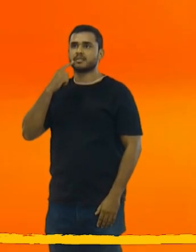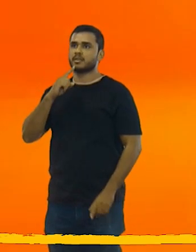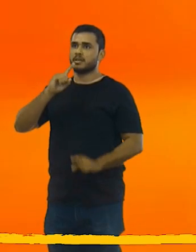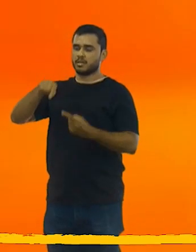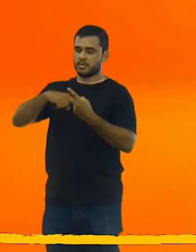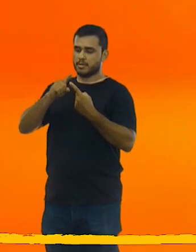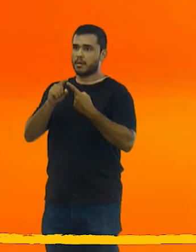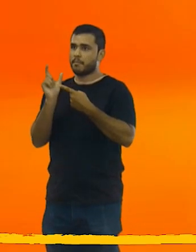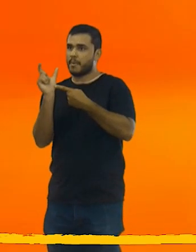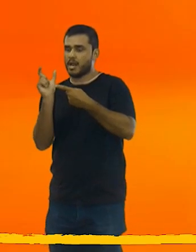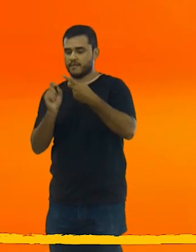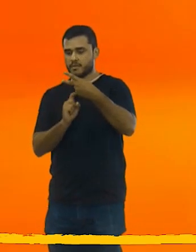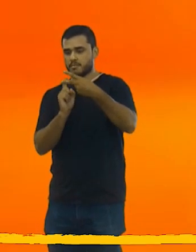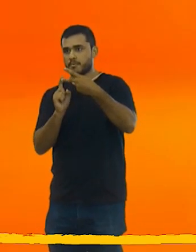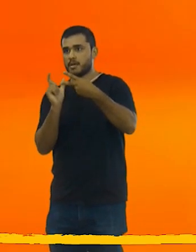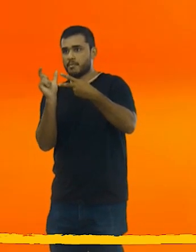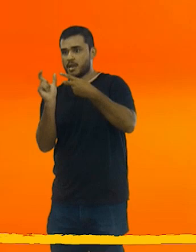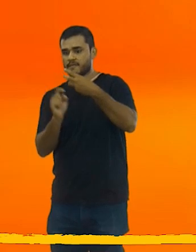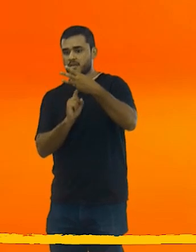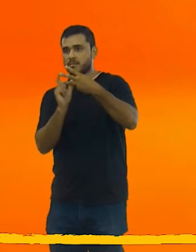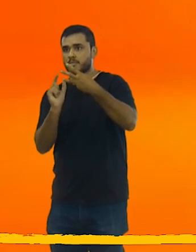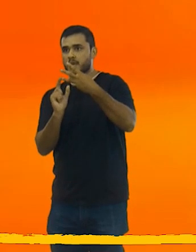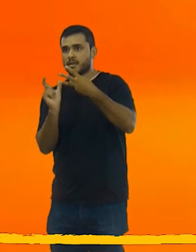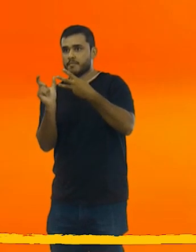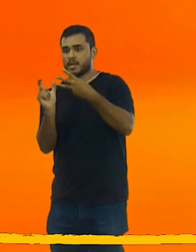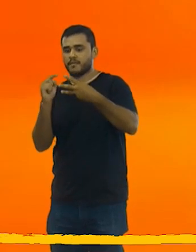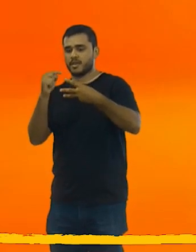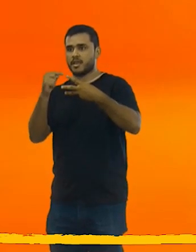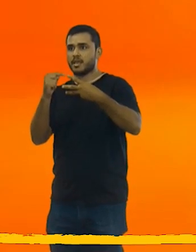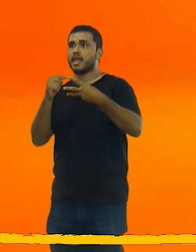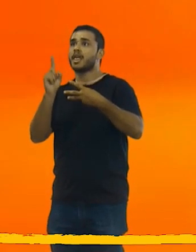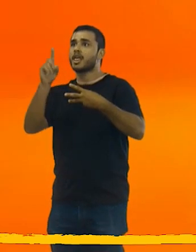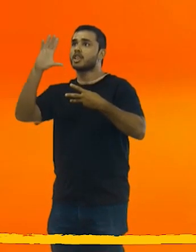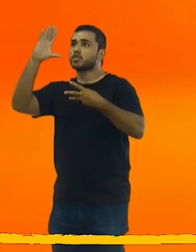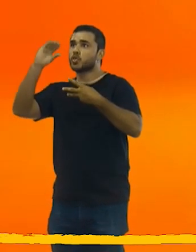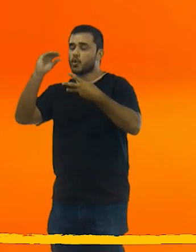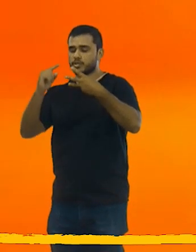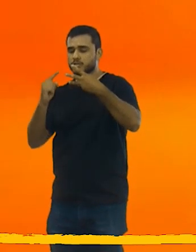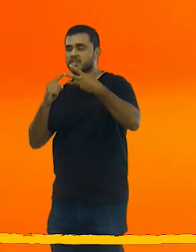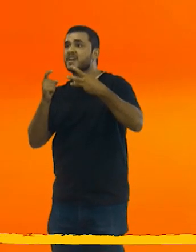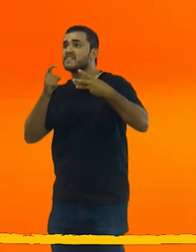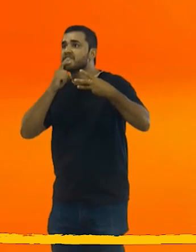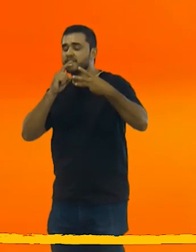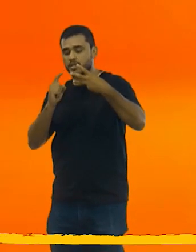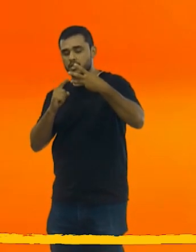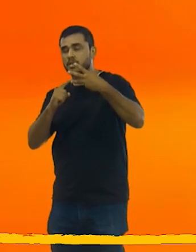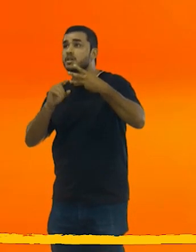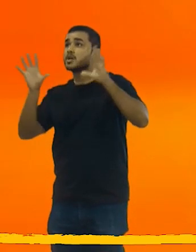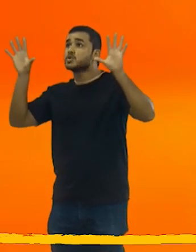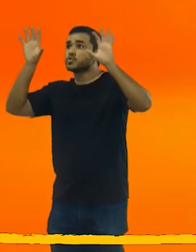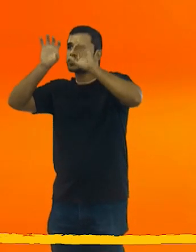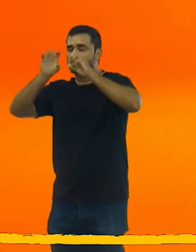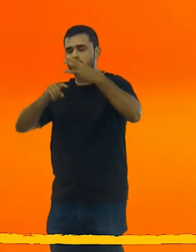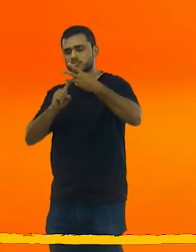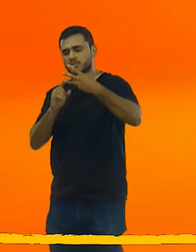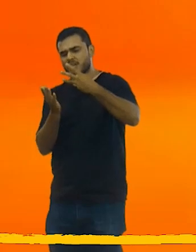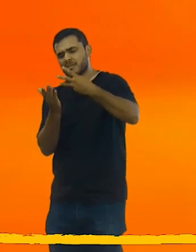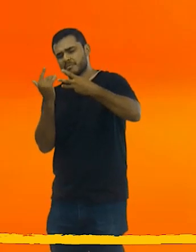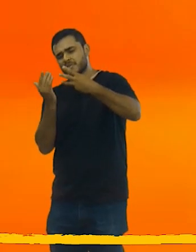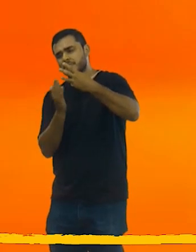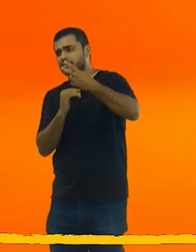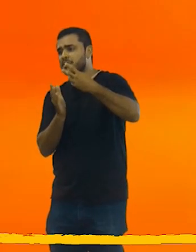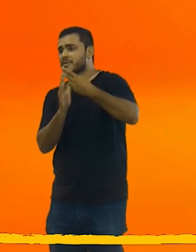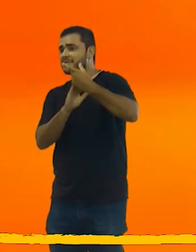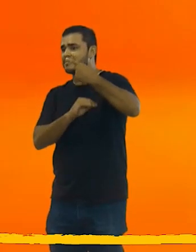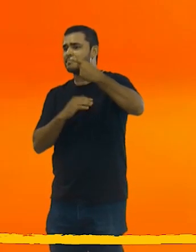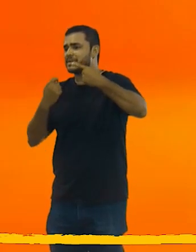diga apenas, a noite chegou, que o leitor vai entender que é escura e é fria. Ou seja, o escuro e